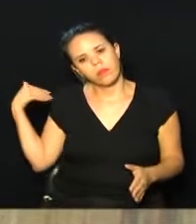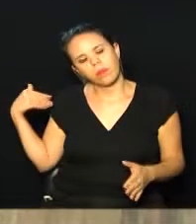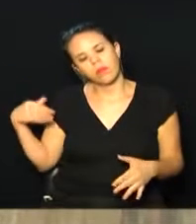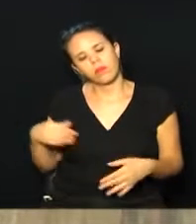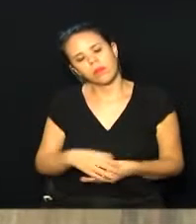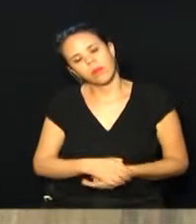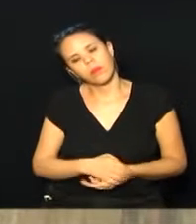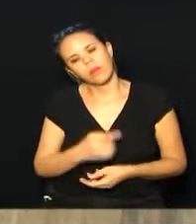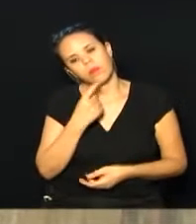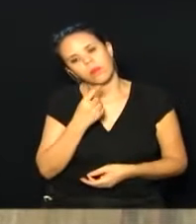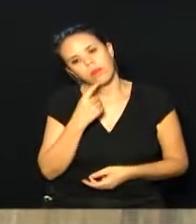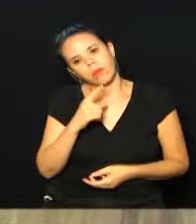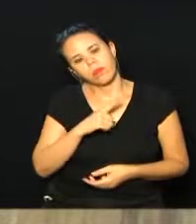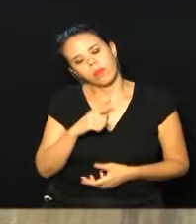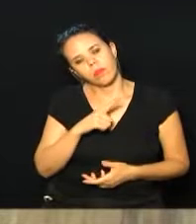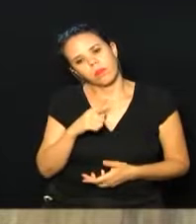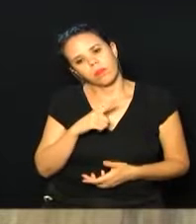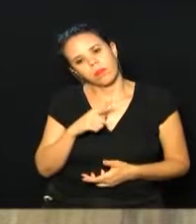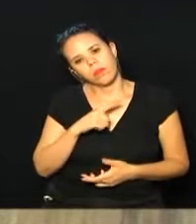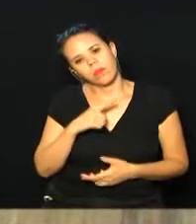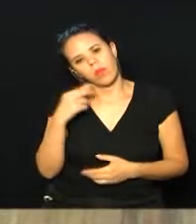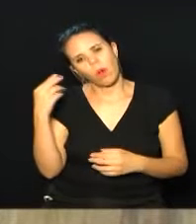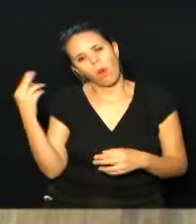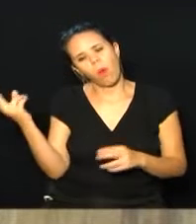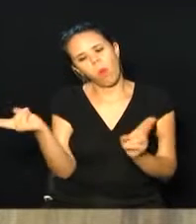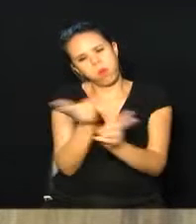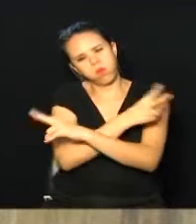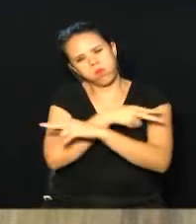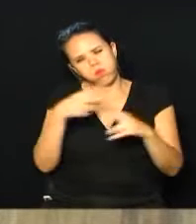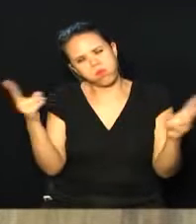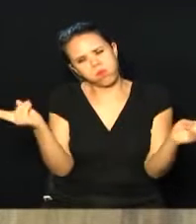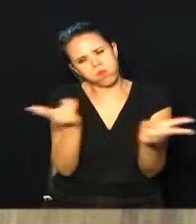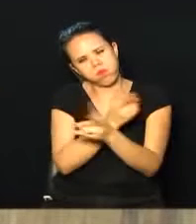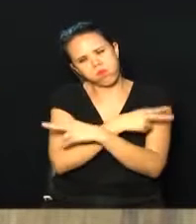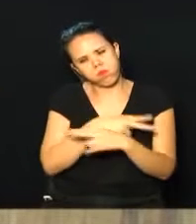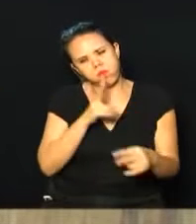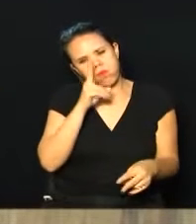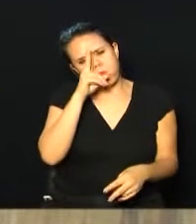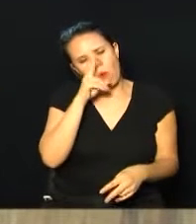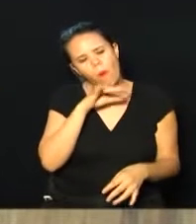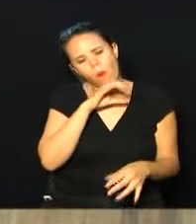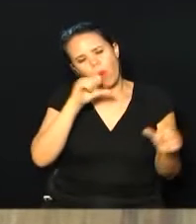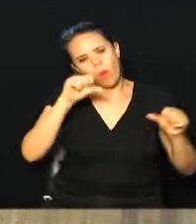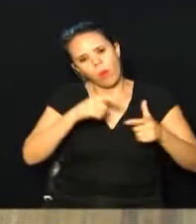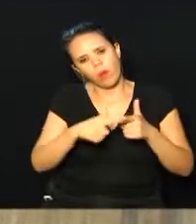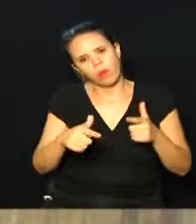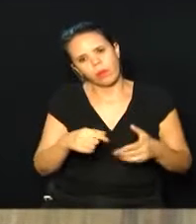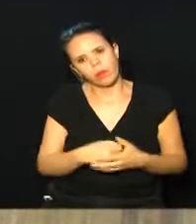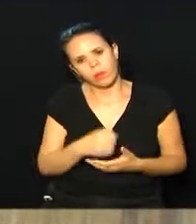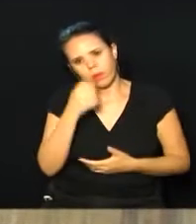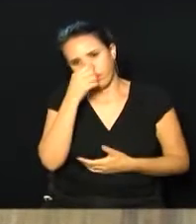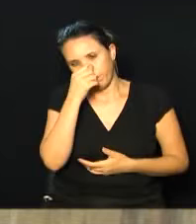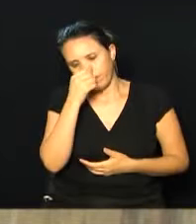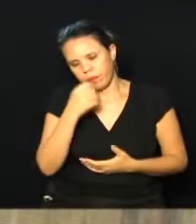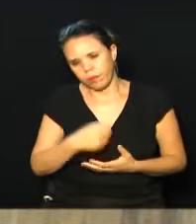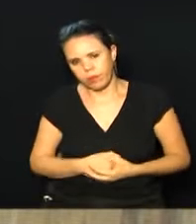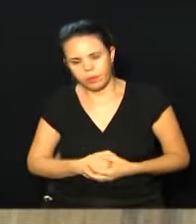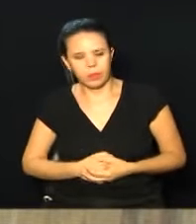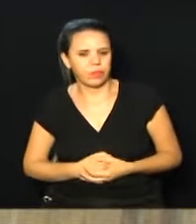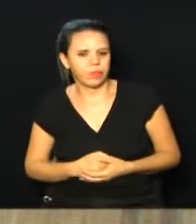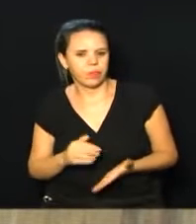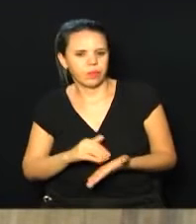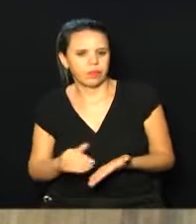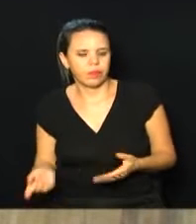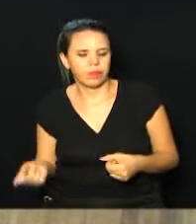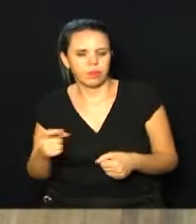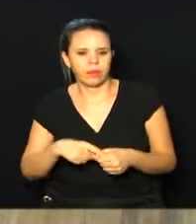quando Campinas teve aquele tornado, aquela situação toda. Tivemos que judiar. Ah, o secretário